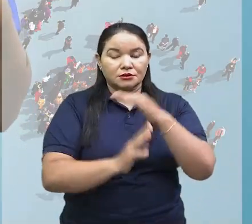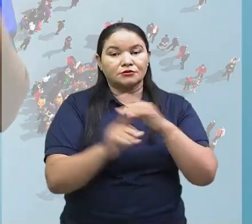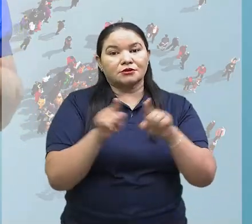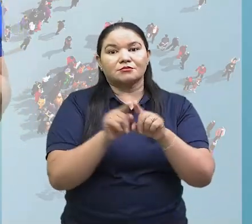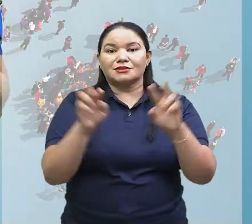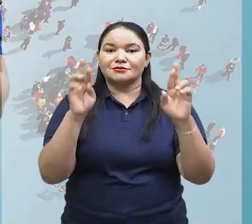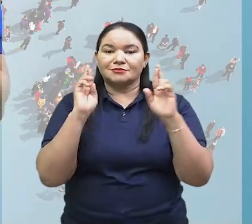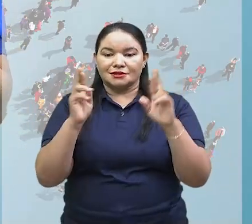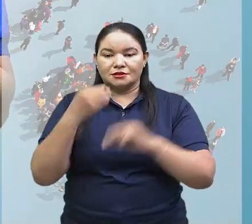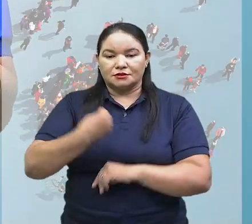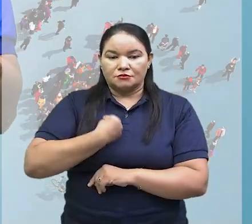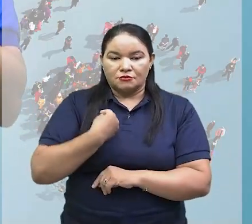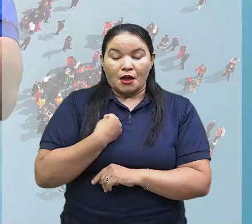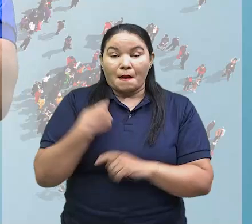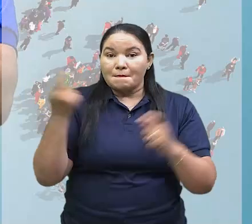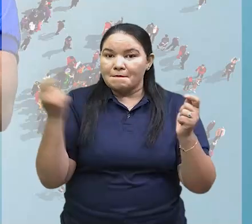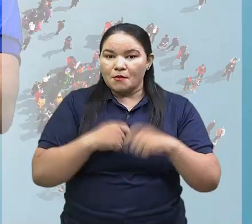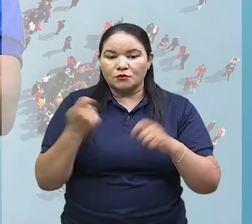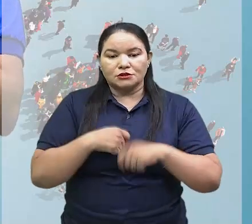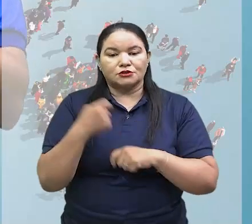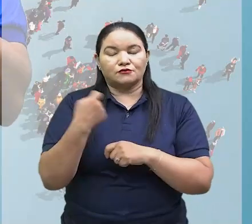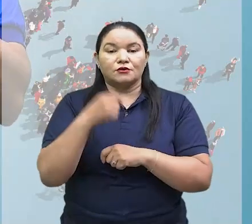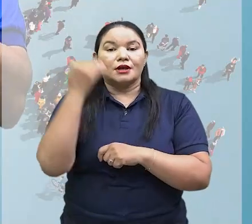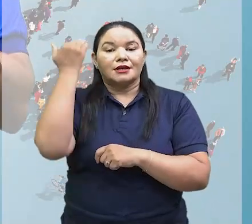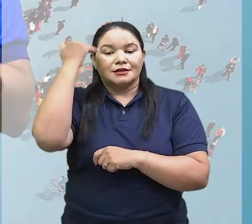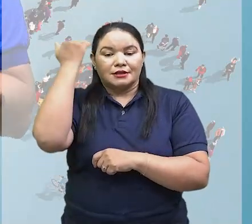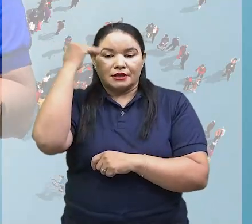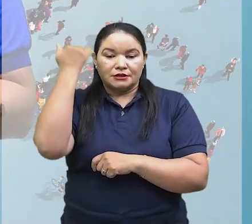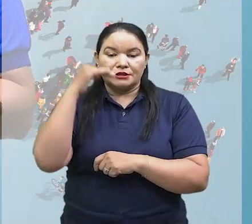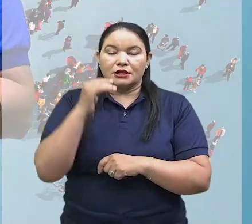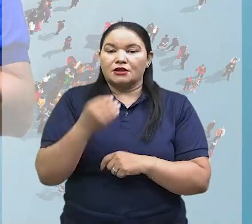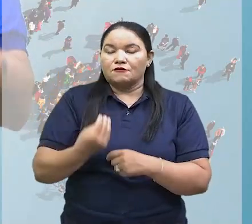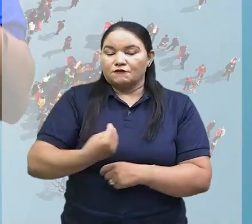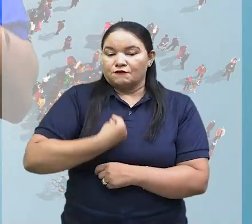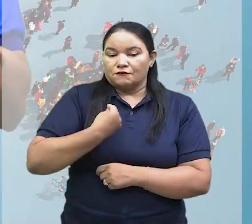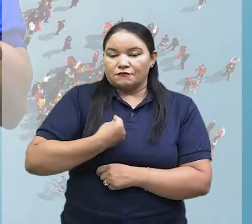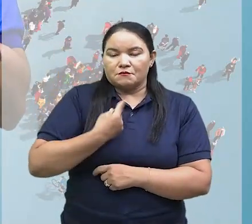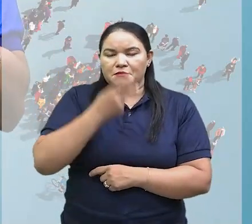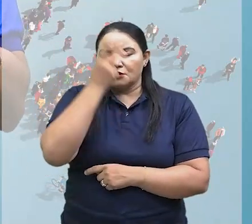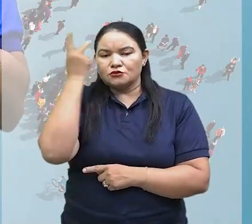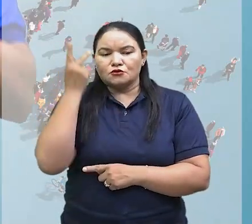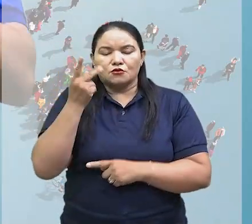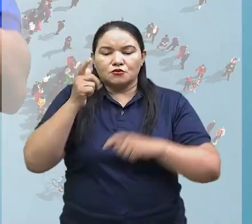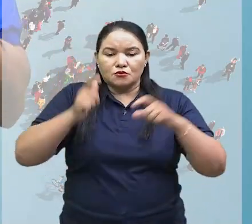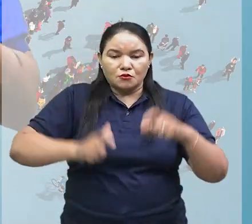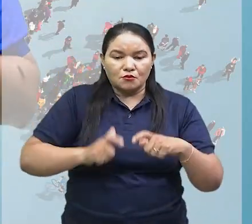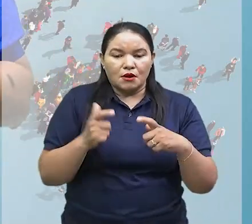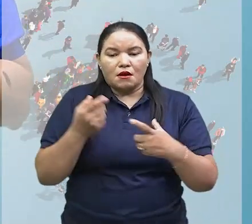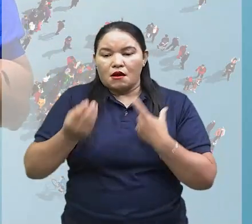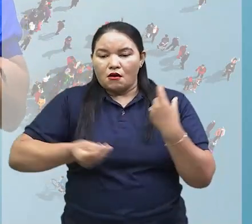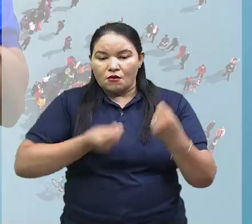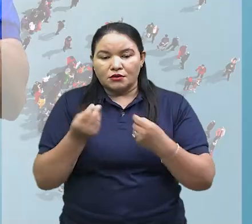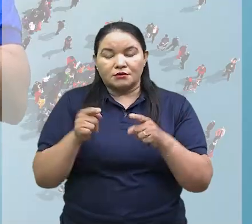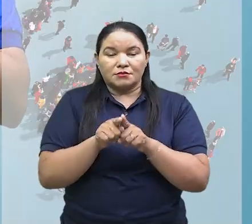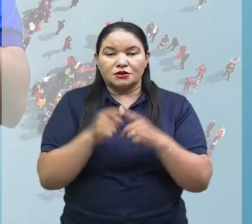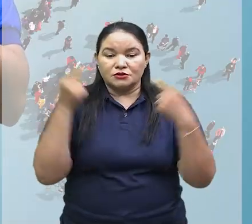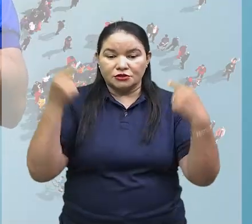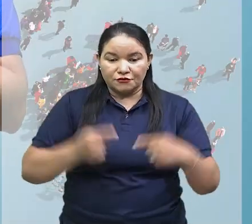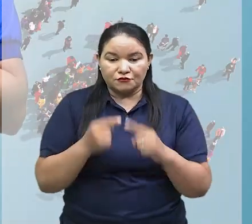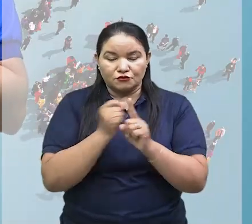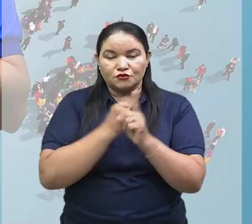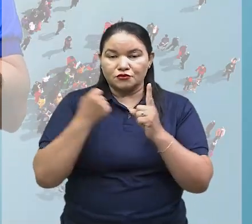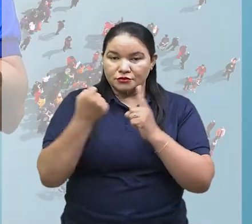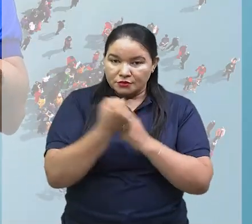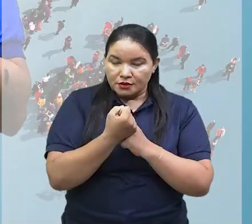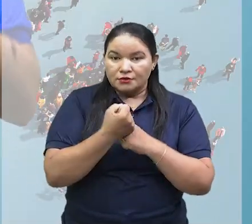É possível entender, gente, como vivem as pessoas, identificar esses desafios sociais